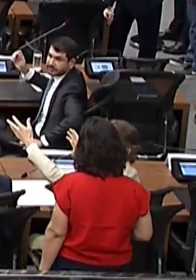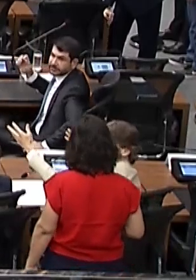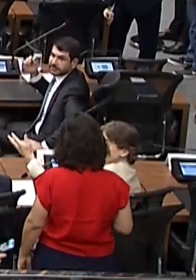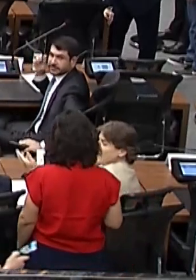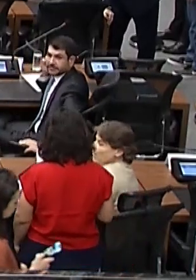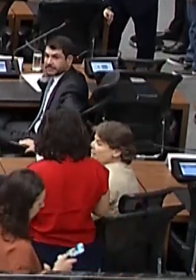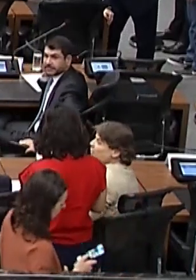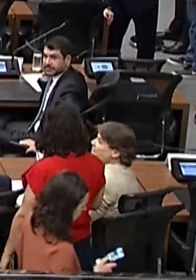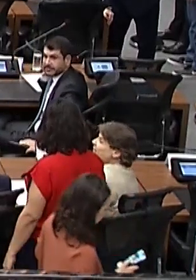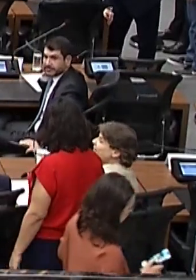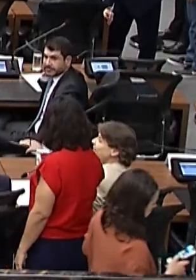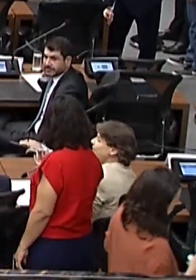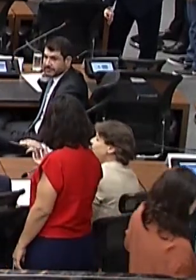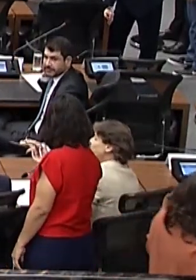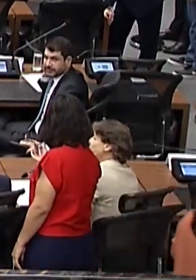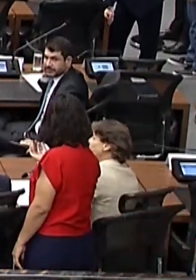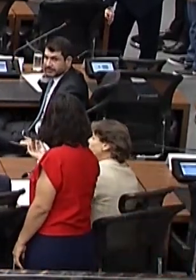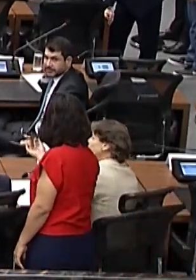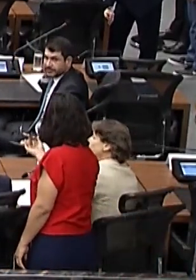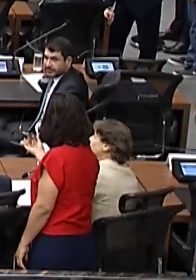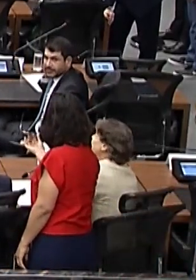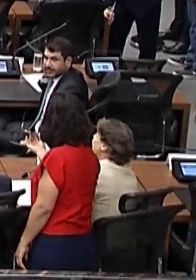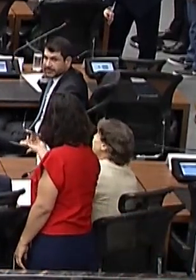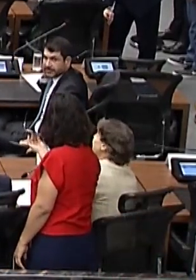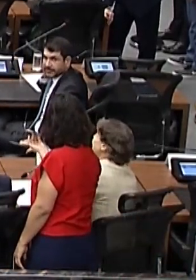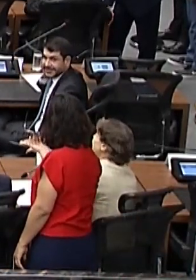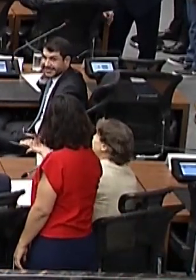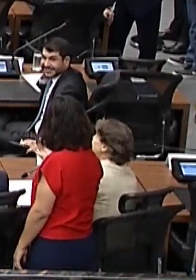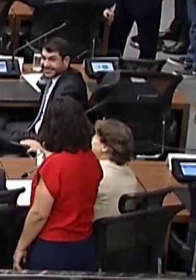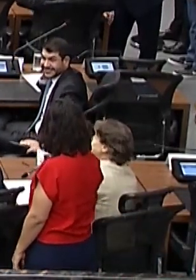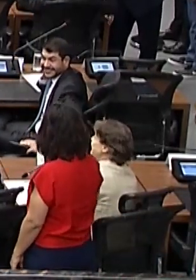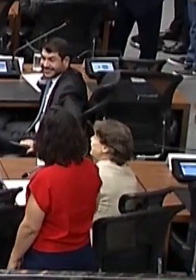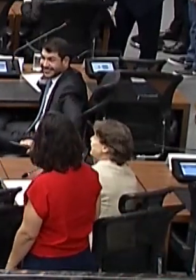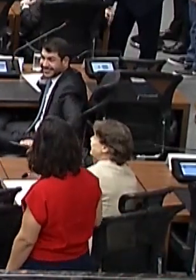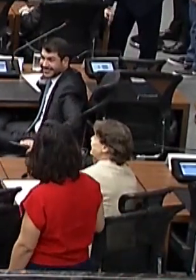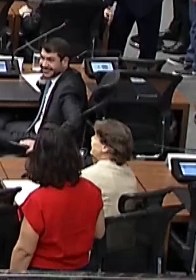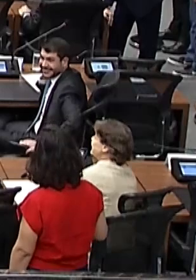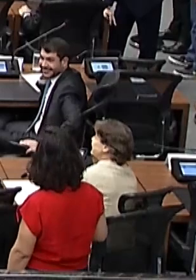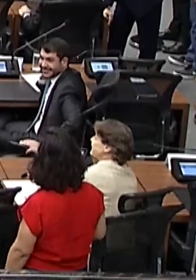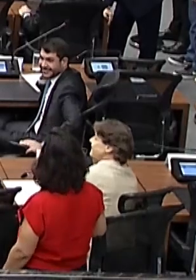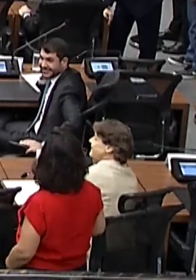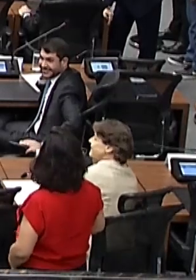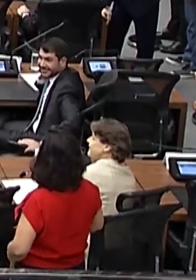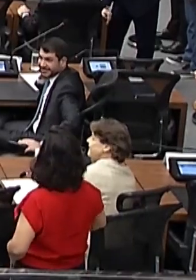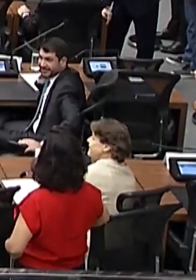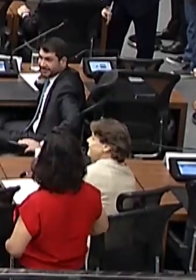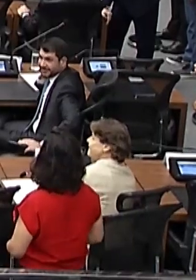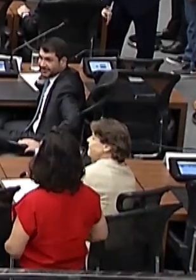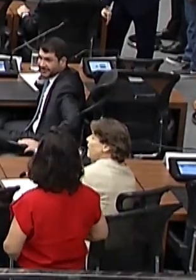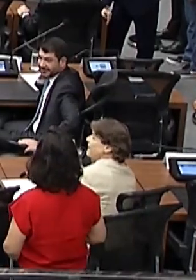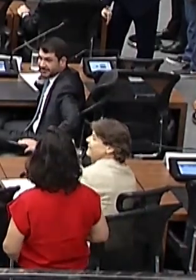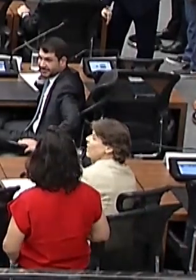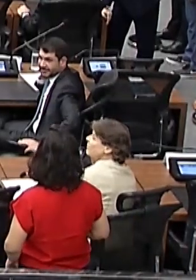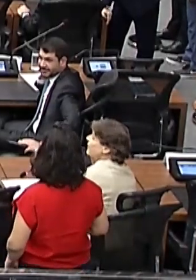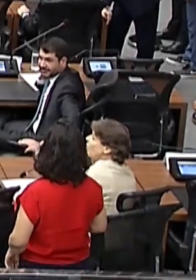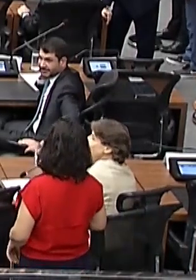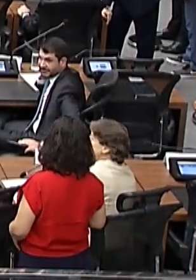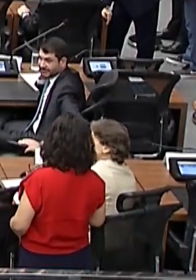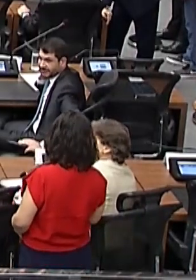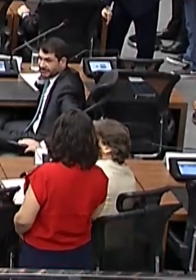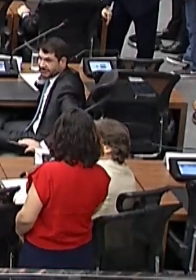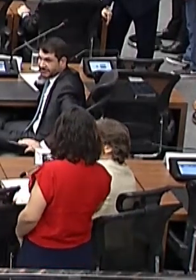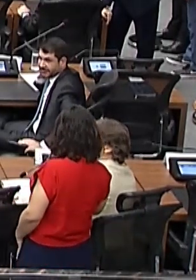Sim, verdade. Mas juntos nós podemos ir mais longe. Então podemos também estar de portas abertas, até pelo que Vossa Excelência